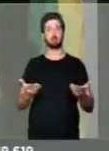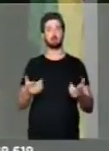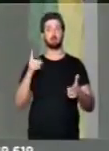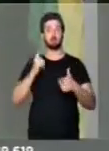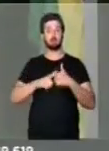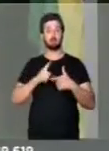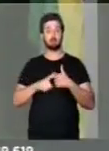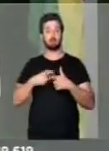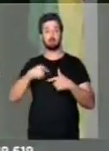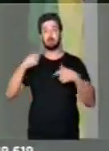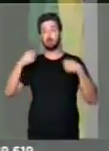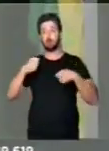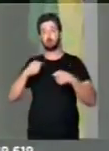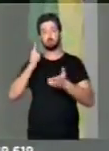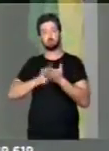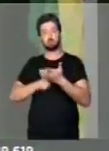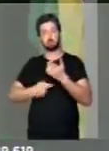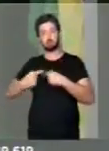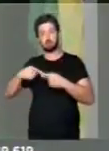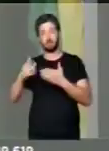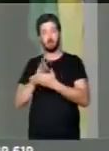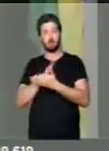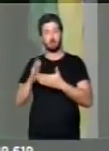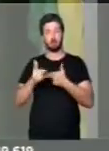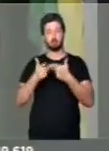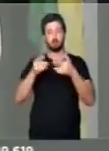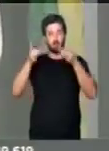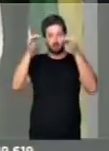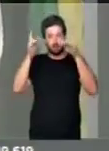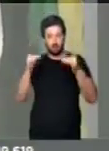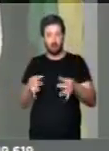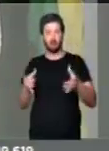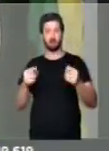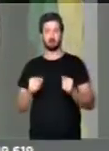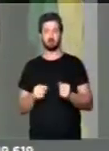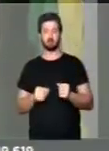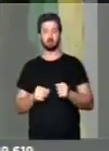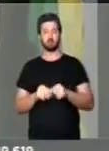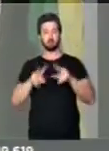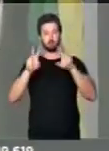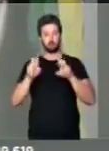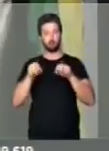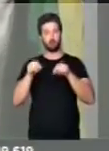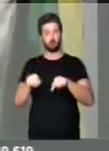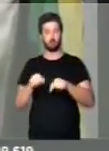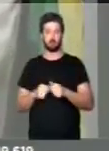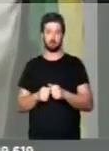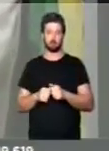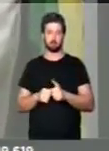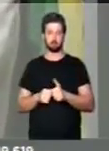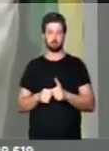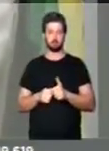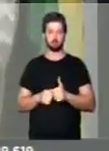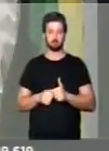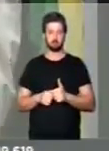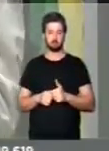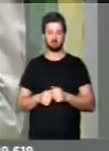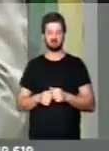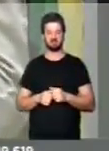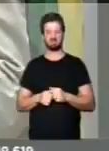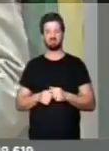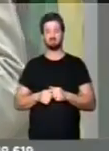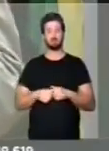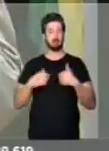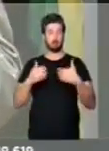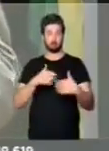porque eu preciso acertar alguns detalhes com ele sobre a matéria. De qualquer